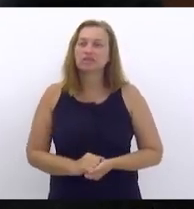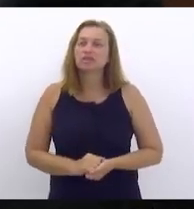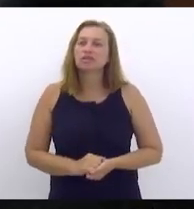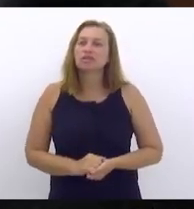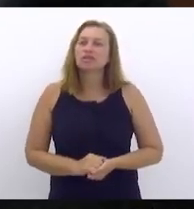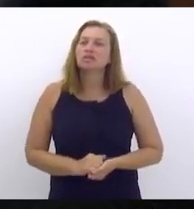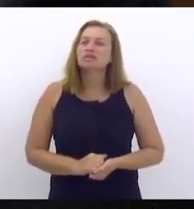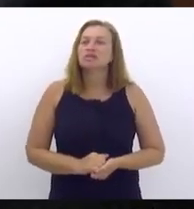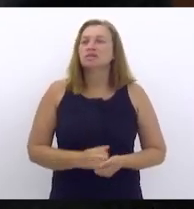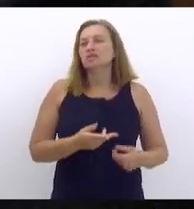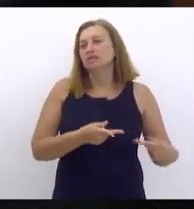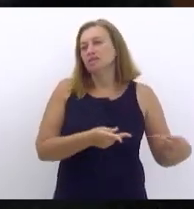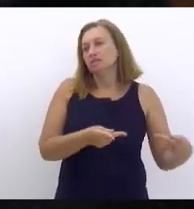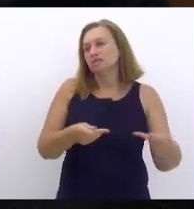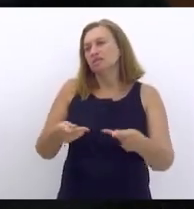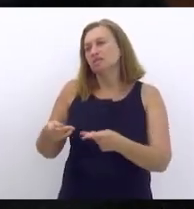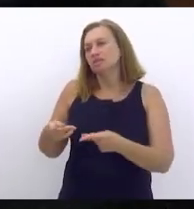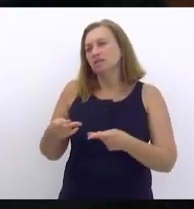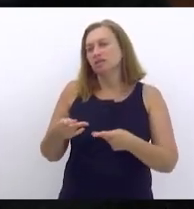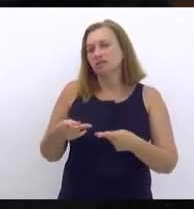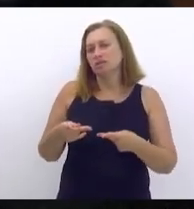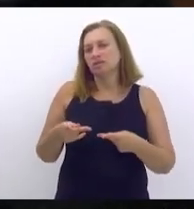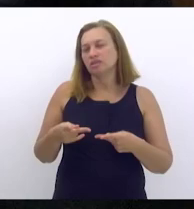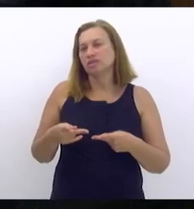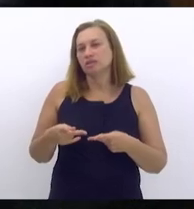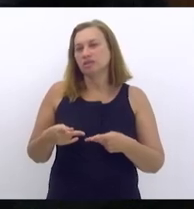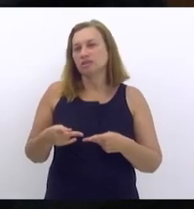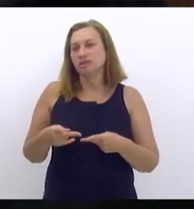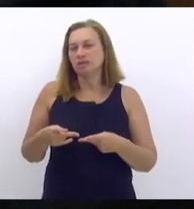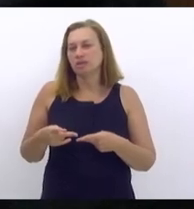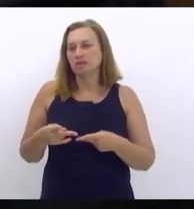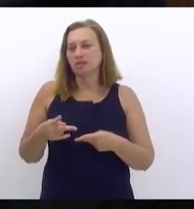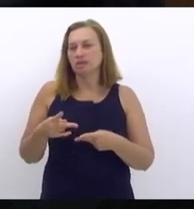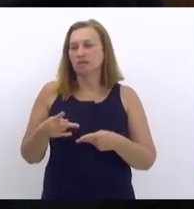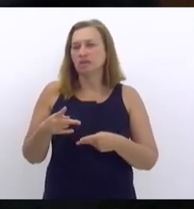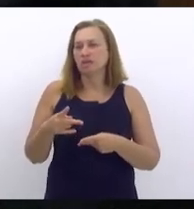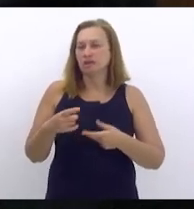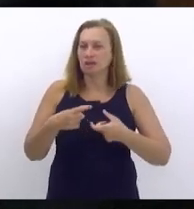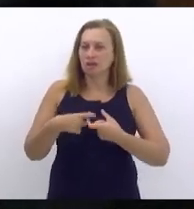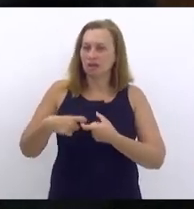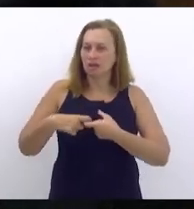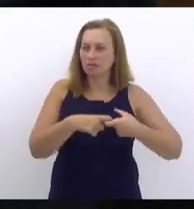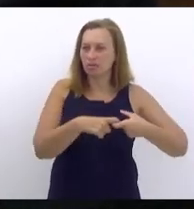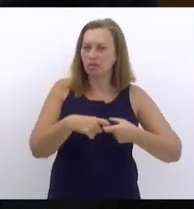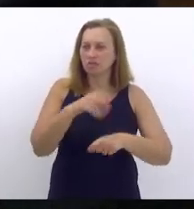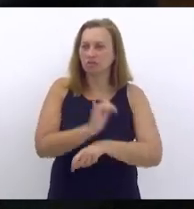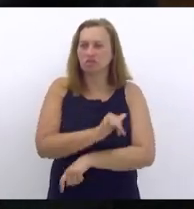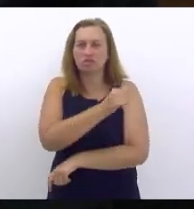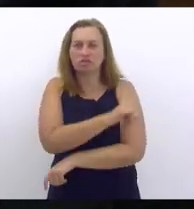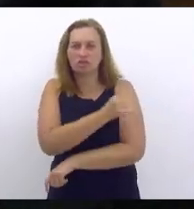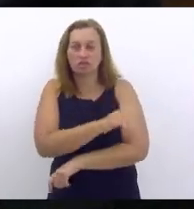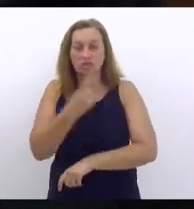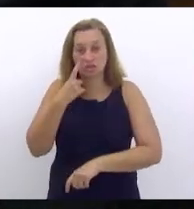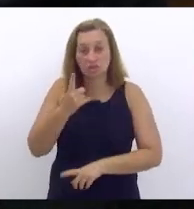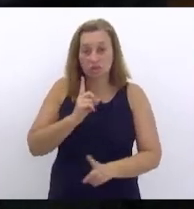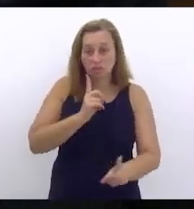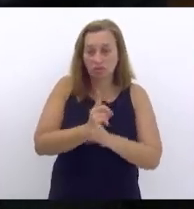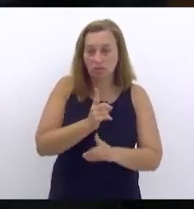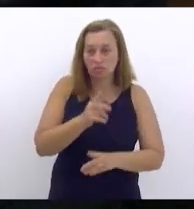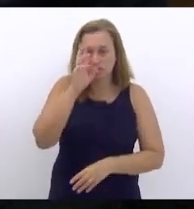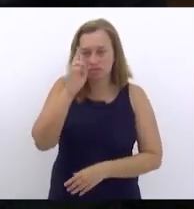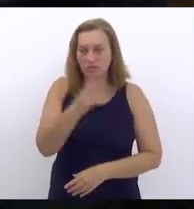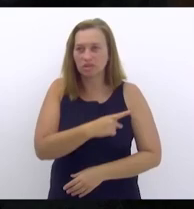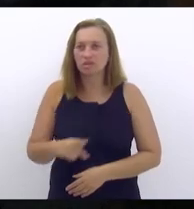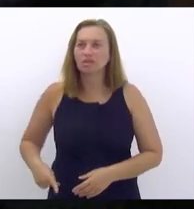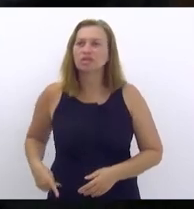em busca dessa máfia do reboque que está instalada no estado do Rio de Janeiro. E o que nós encontramos, presidente, pasmem,